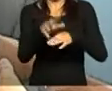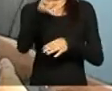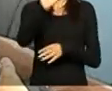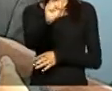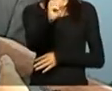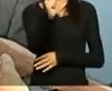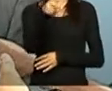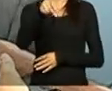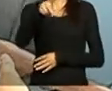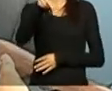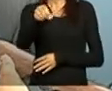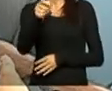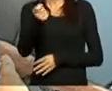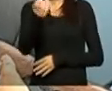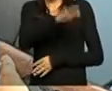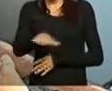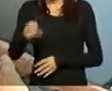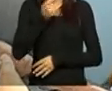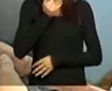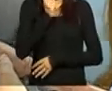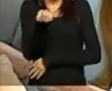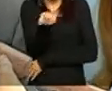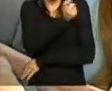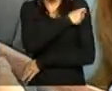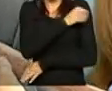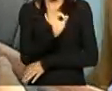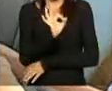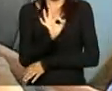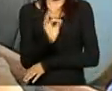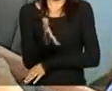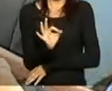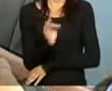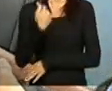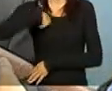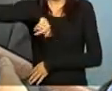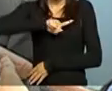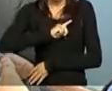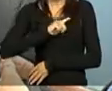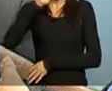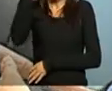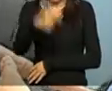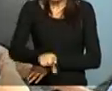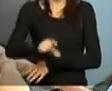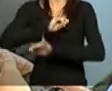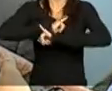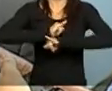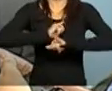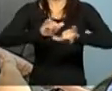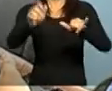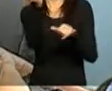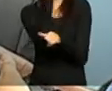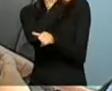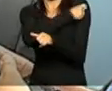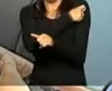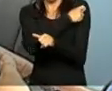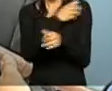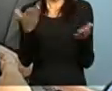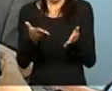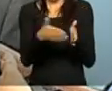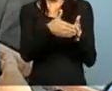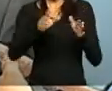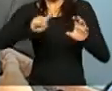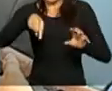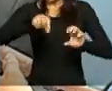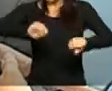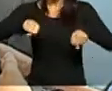crianças não vacinadas o que tinham feito a vacinação mas não tinham conferido proteção nós fizemos a intensificação da vacina e vamos novamente agora